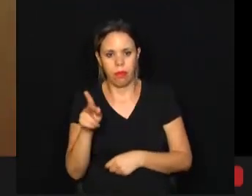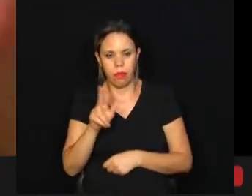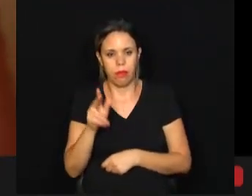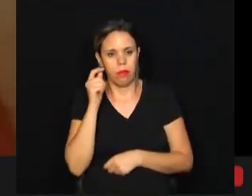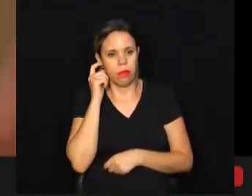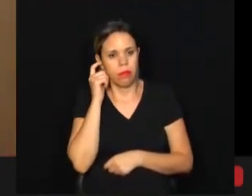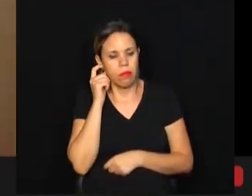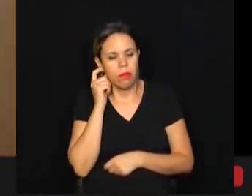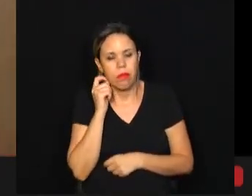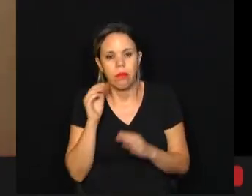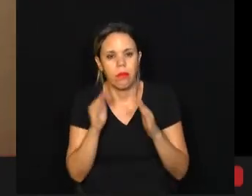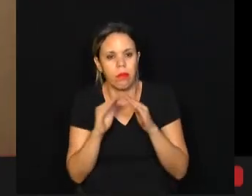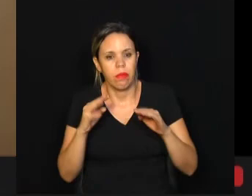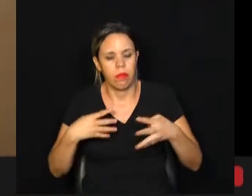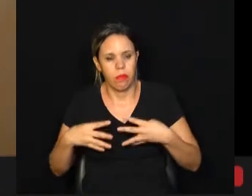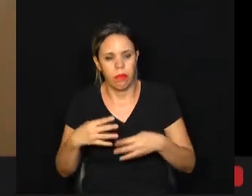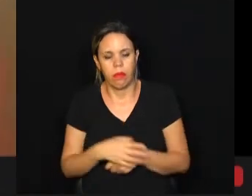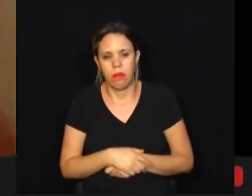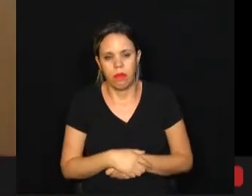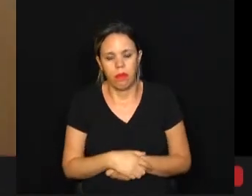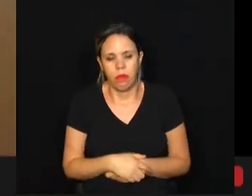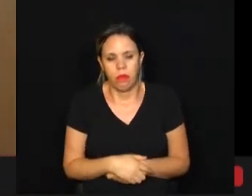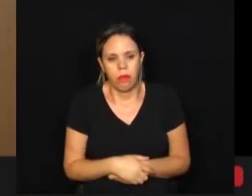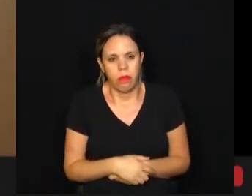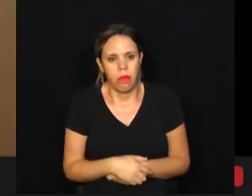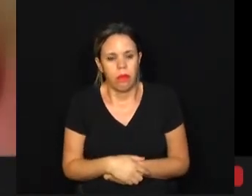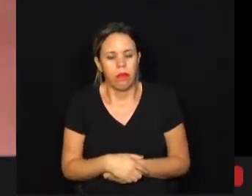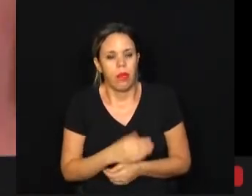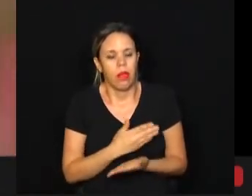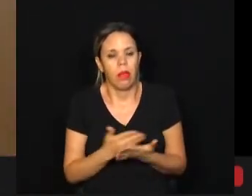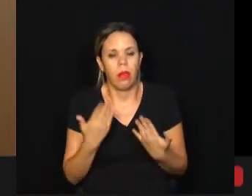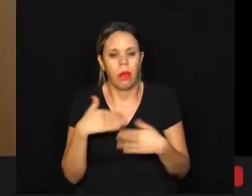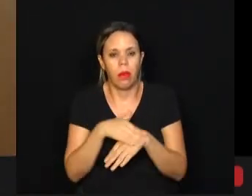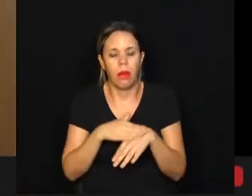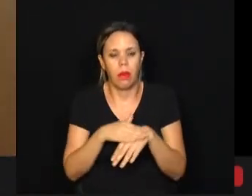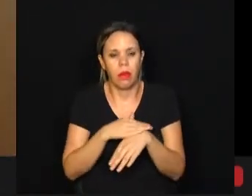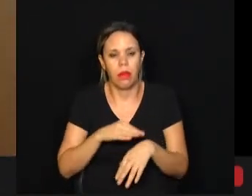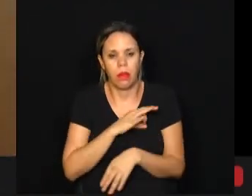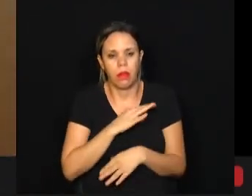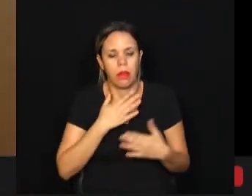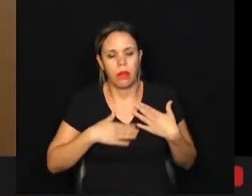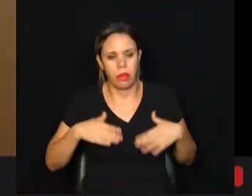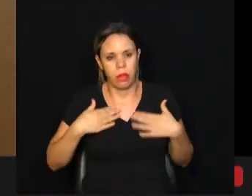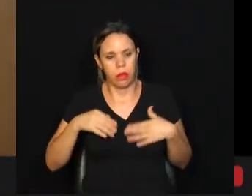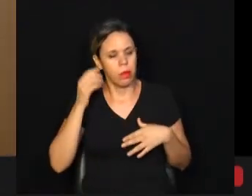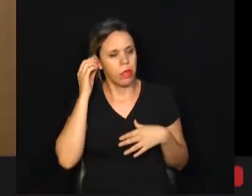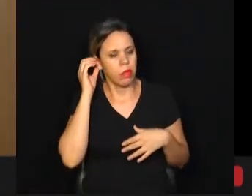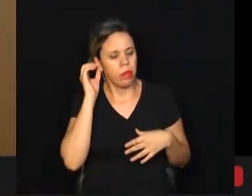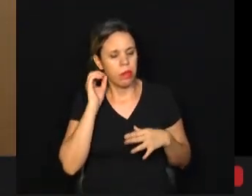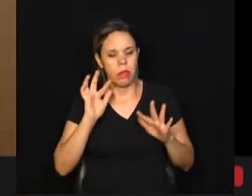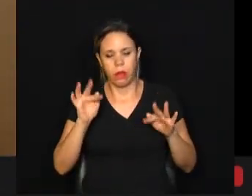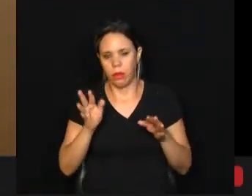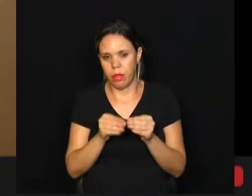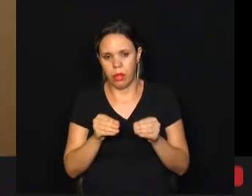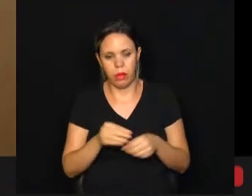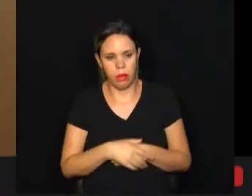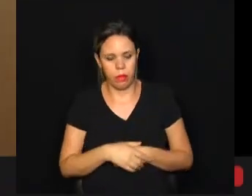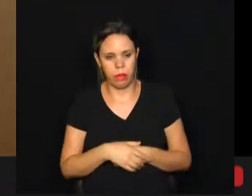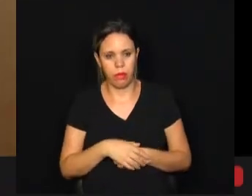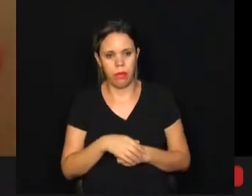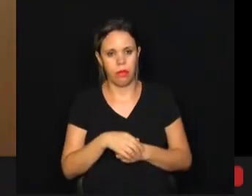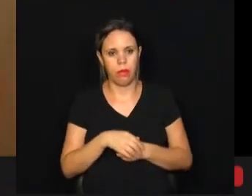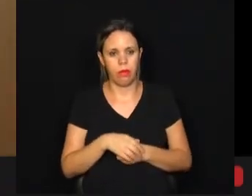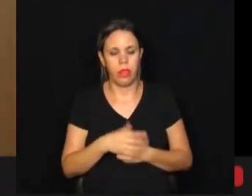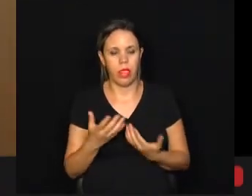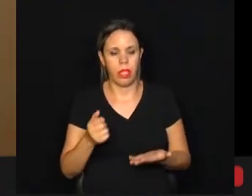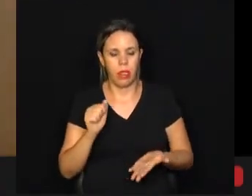universitária, moradora de Barão Geraldo. E comecei a conversar com o policial para ele se acalmar. E no final das contas, ele queria me autuar, porque ele